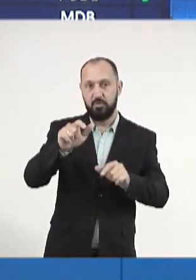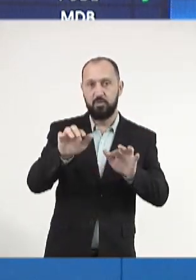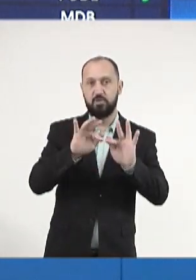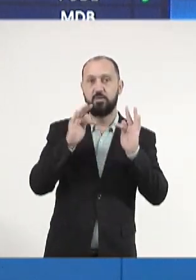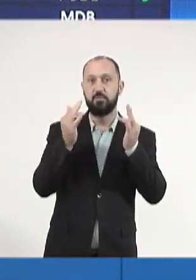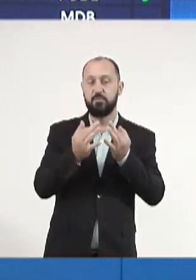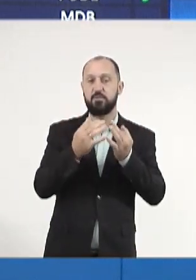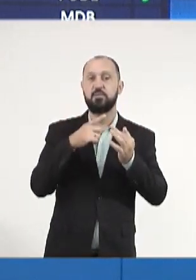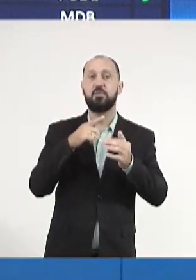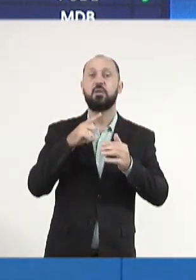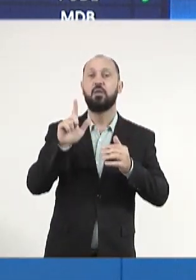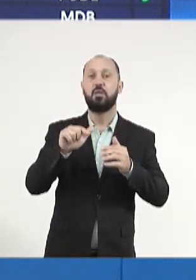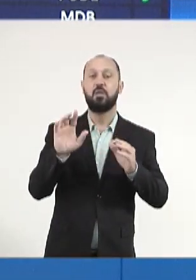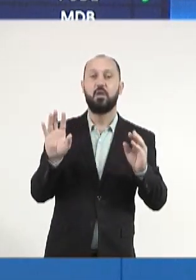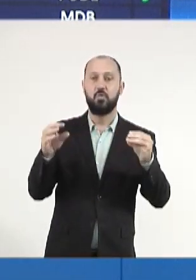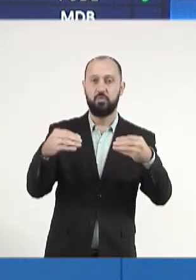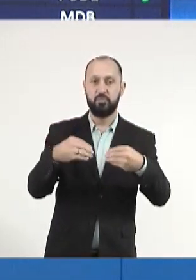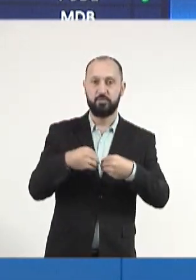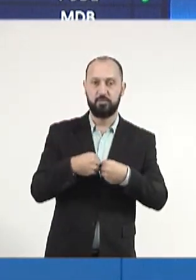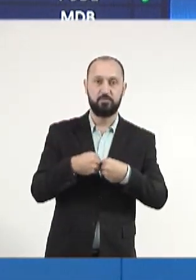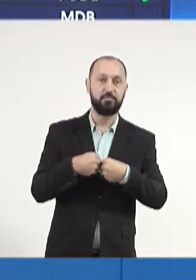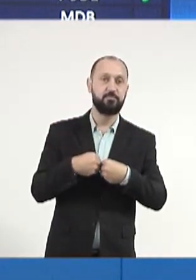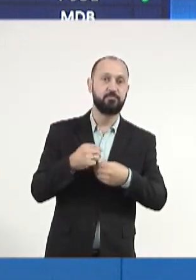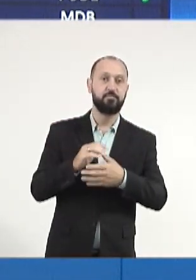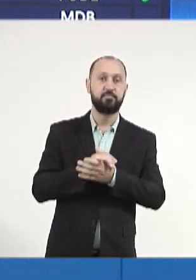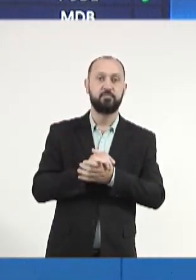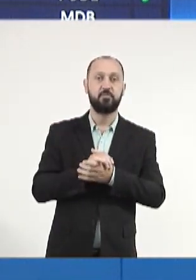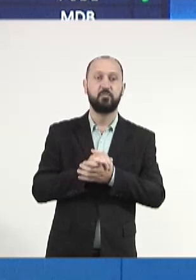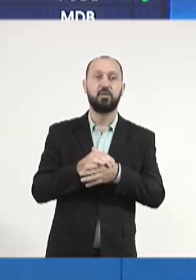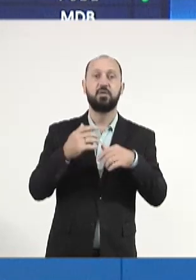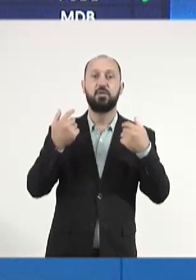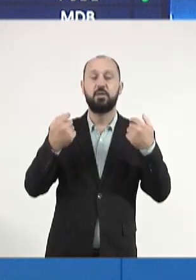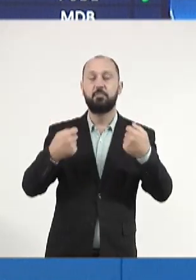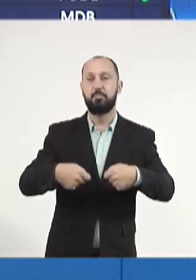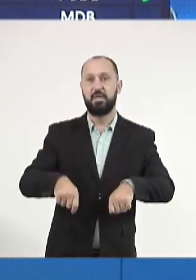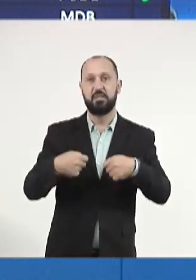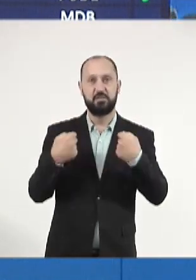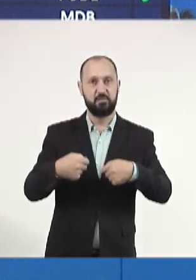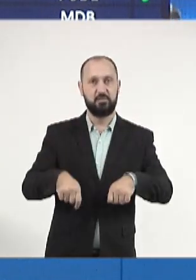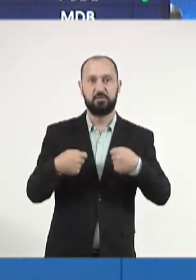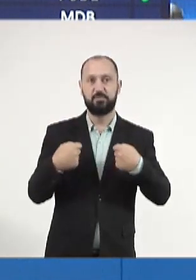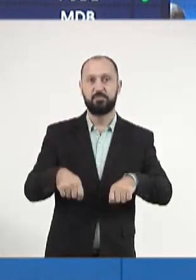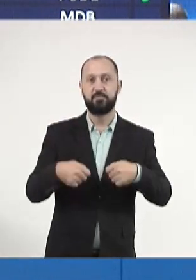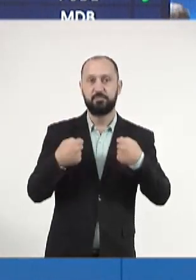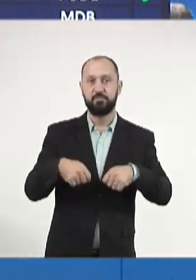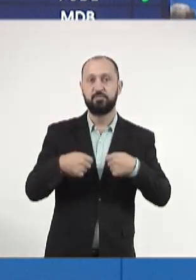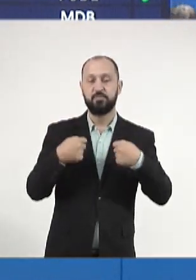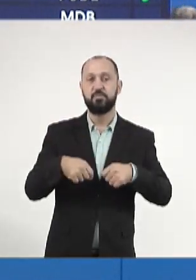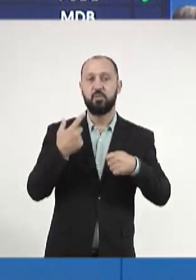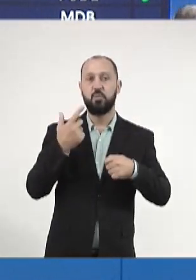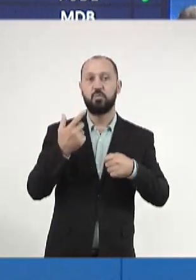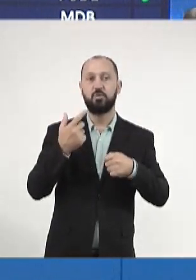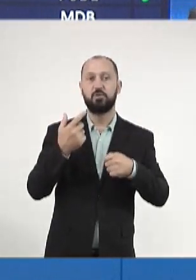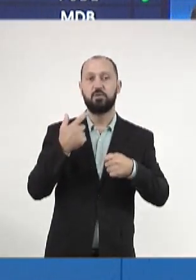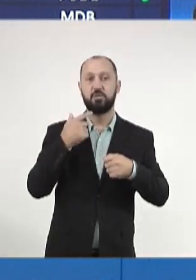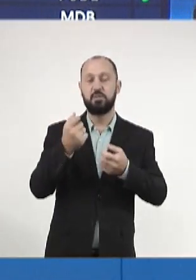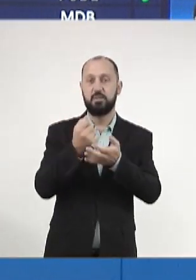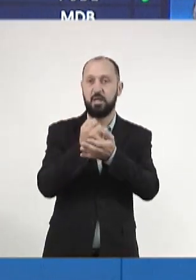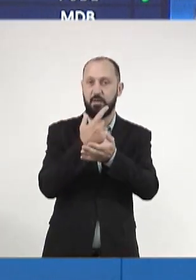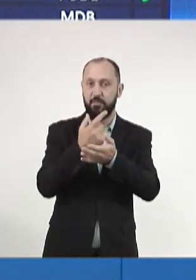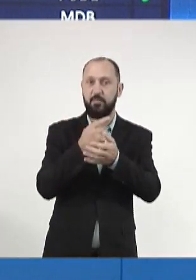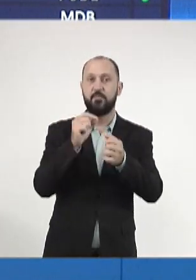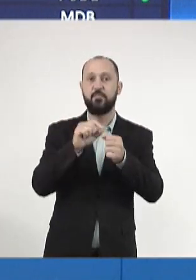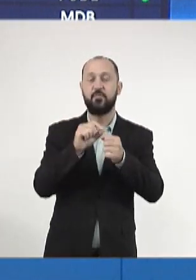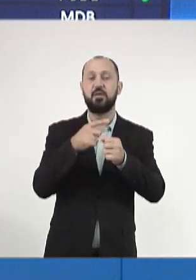família, autista, que necessita muito do canabidiol para